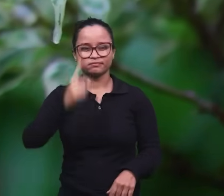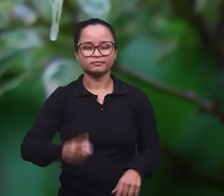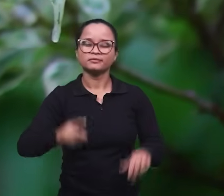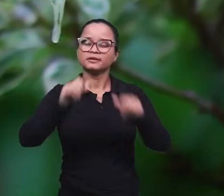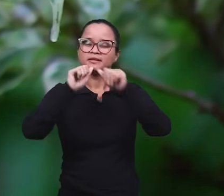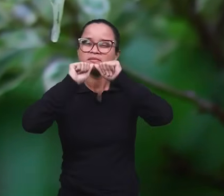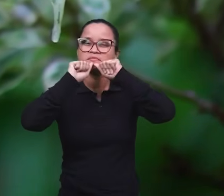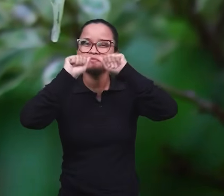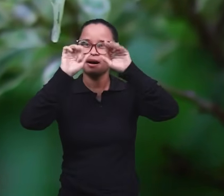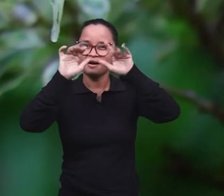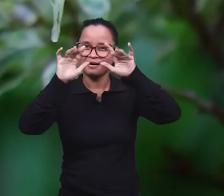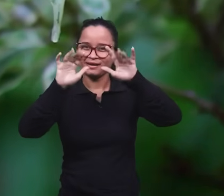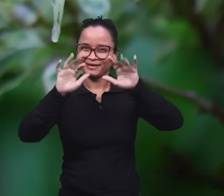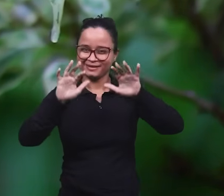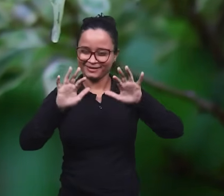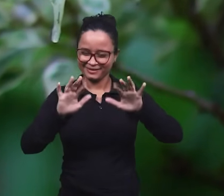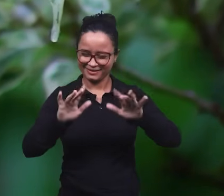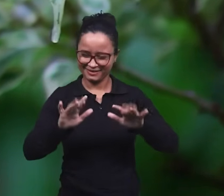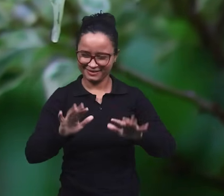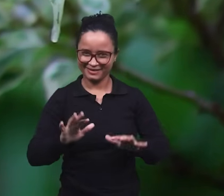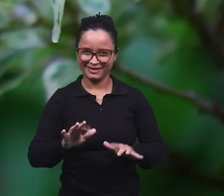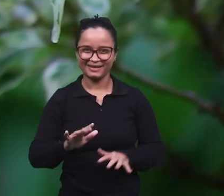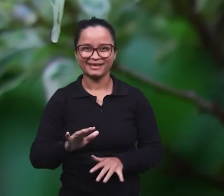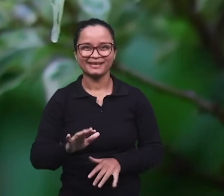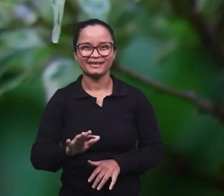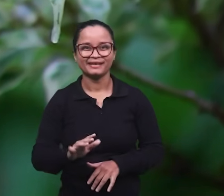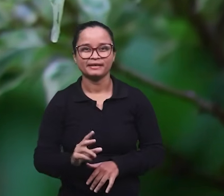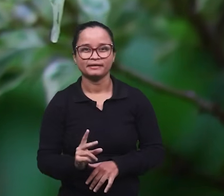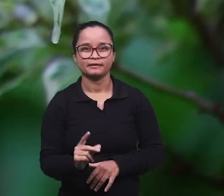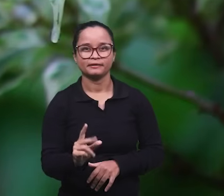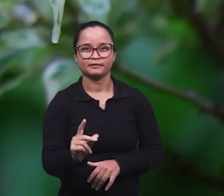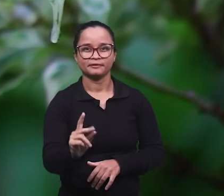ordena a bênção para sempre,